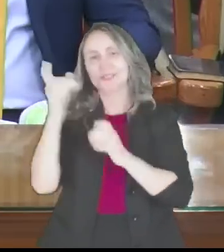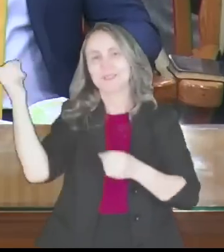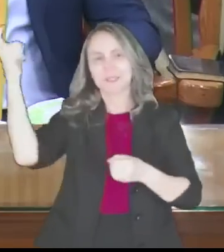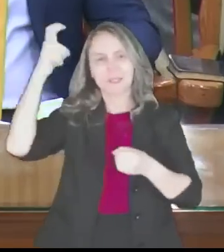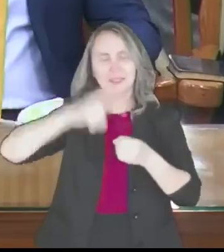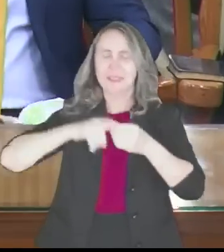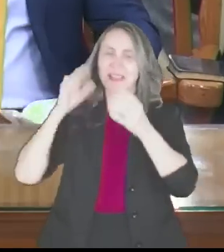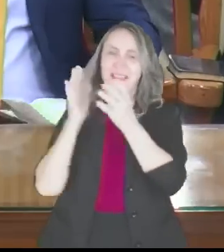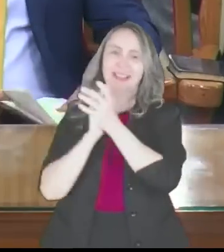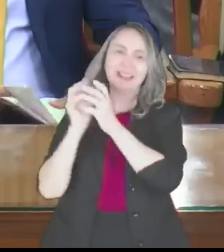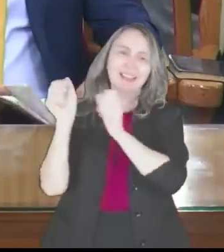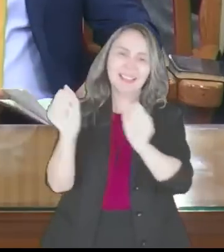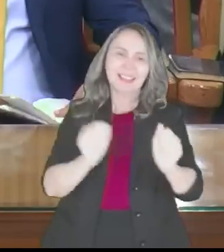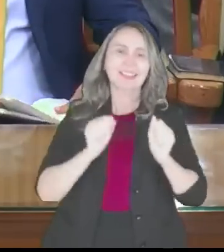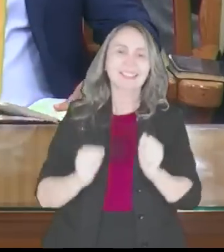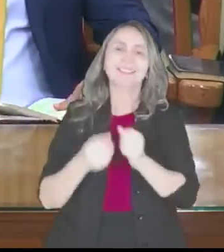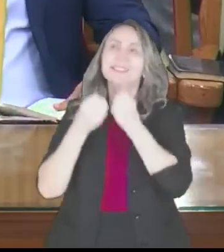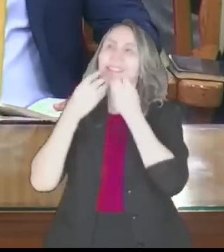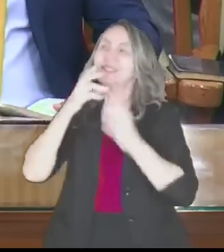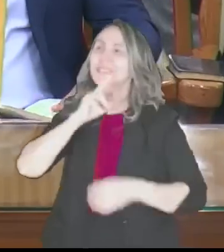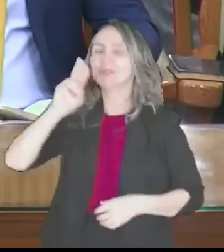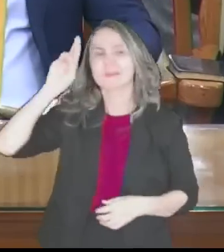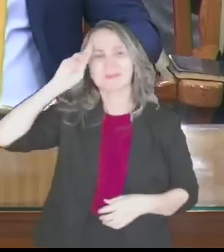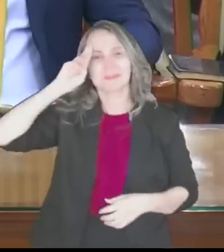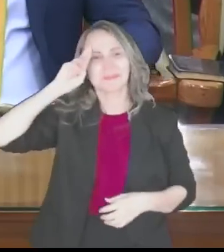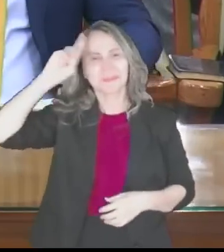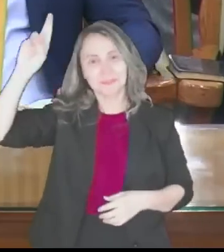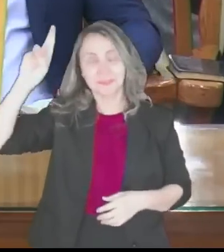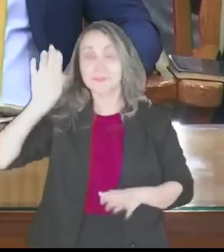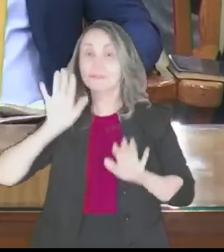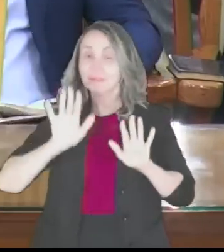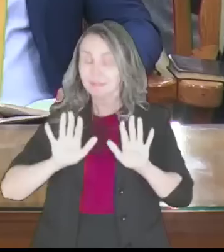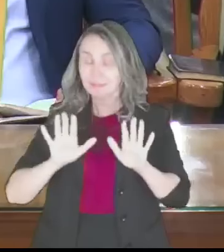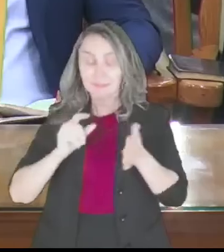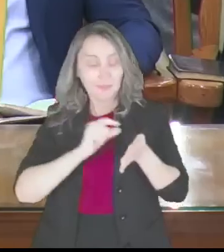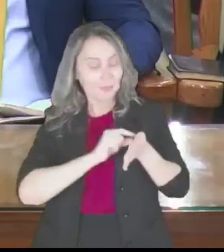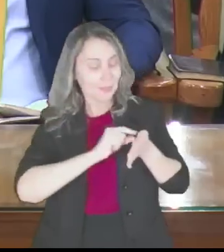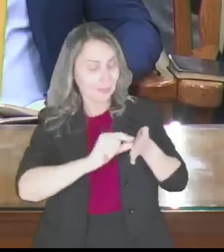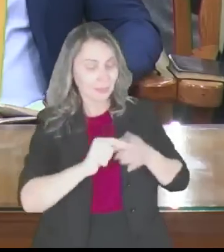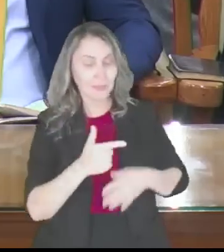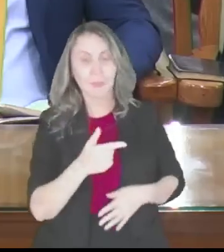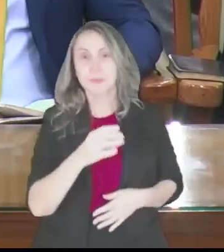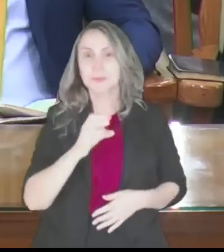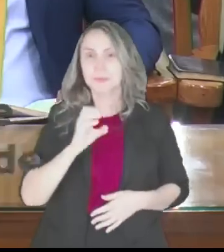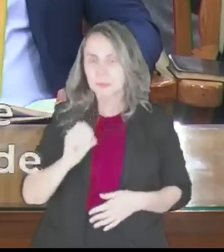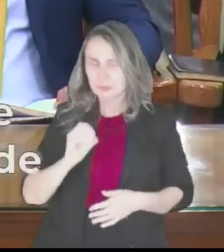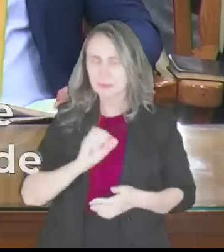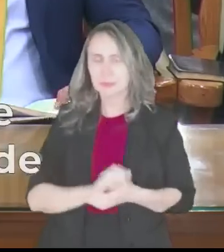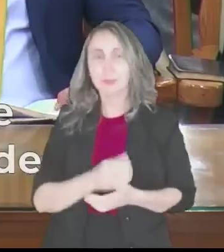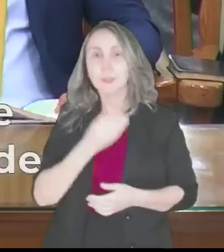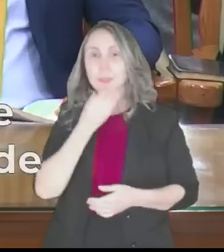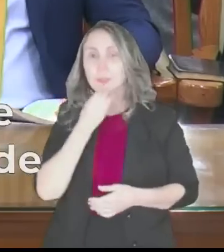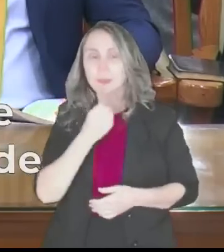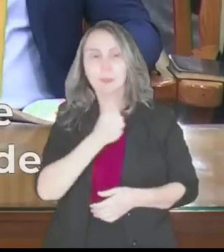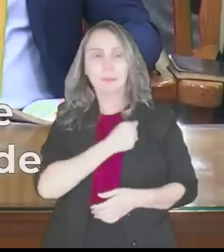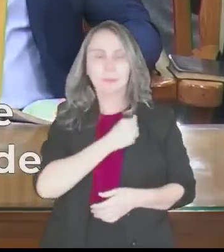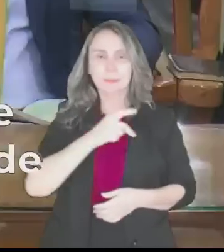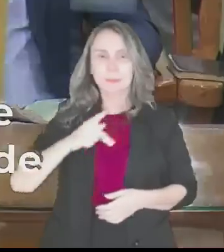Aleluia, bendito seja o nome do Senhor. Agora vamos ver o versículo 20, o que é que o apóstolo São Pedro disse. Leia por